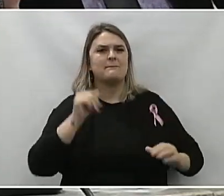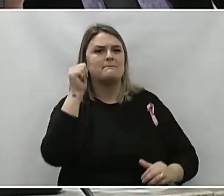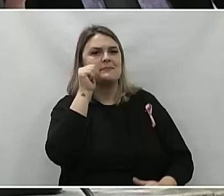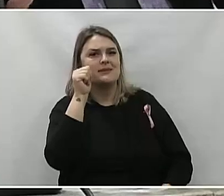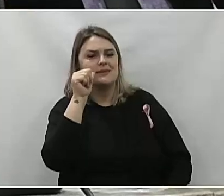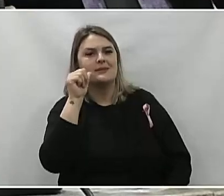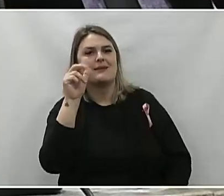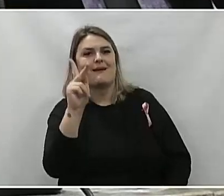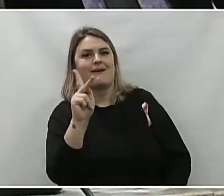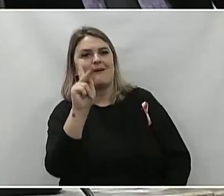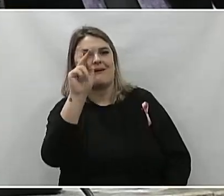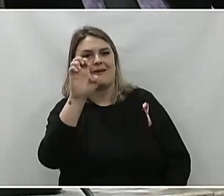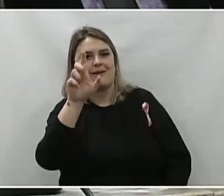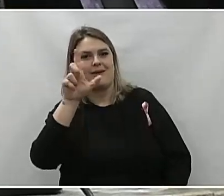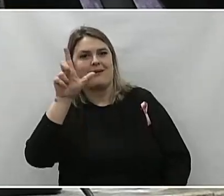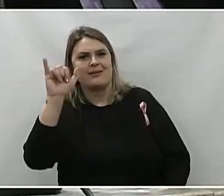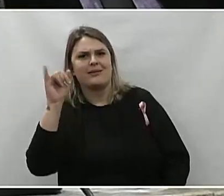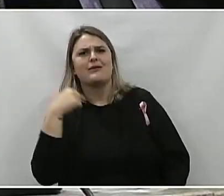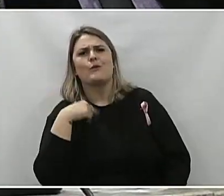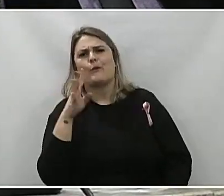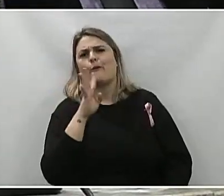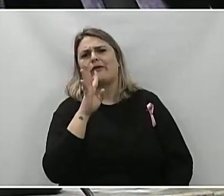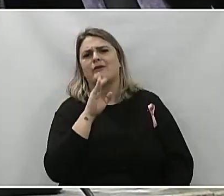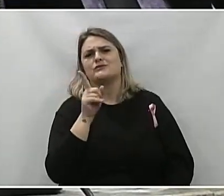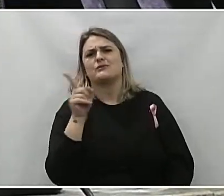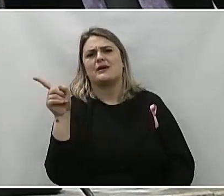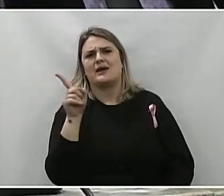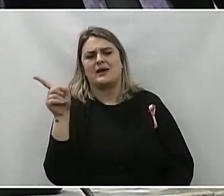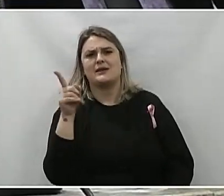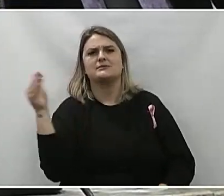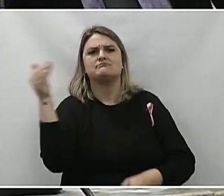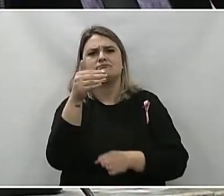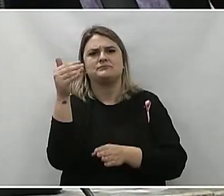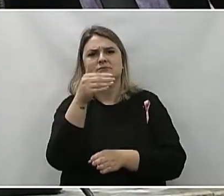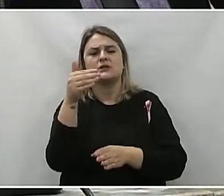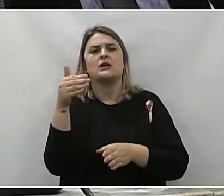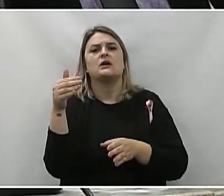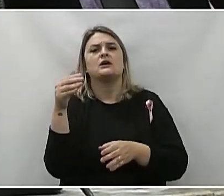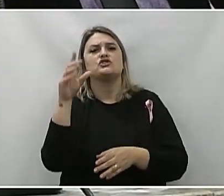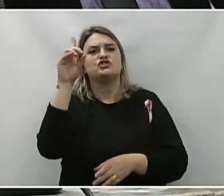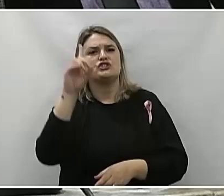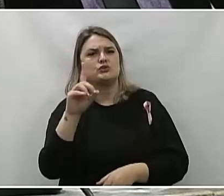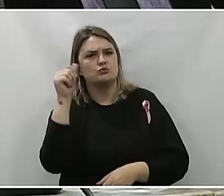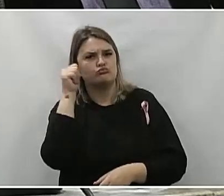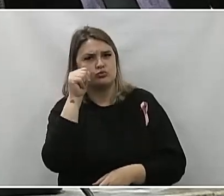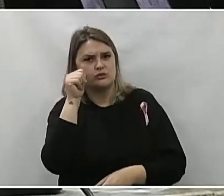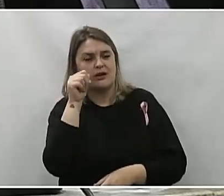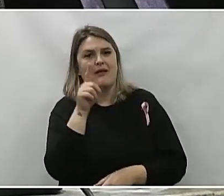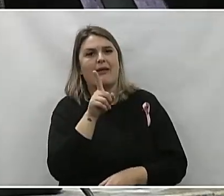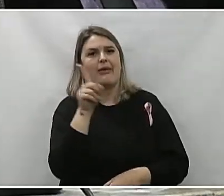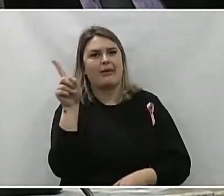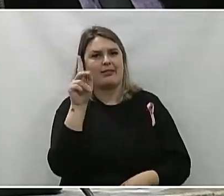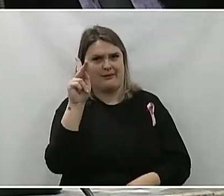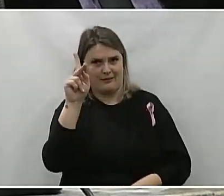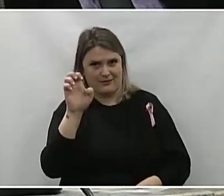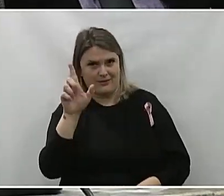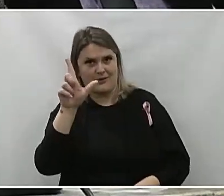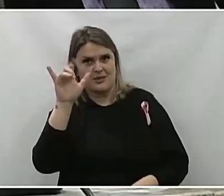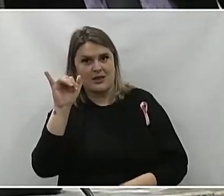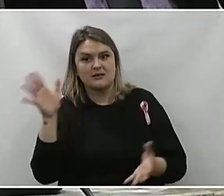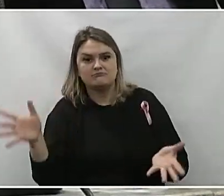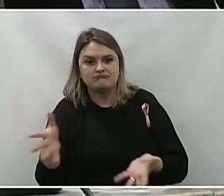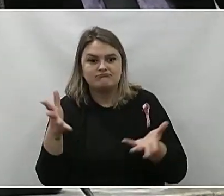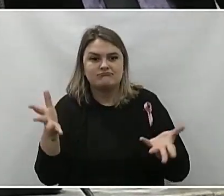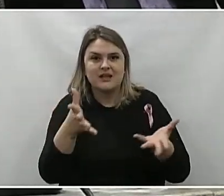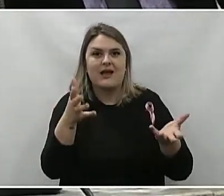Kelly né uma gente Educacional conheço ela faz parte hoje do Conselho Municipal direito da mulher também ver que ela tá junto incentivando